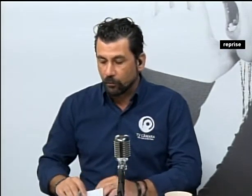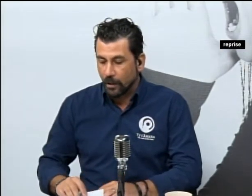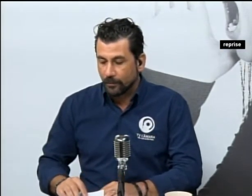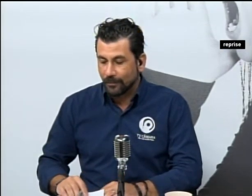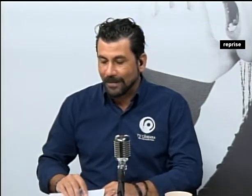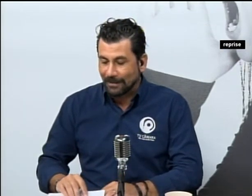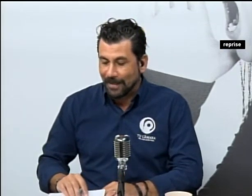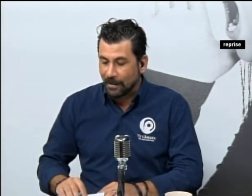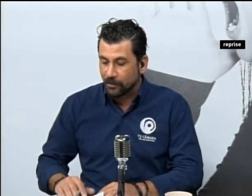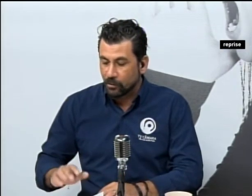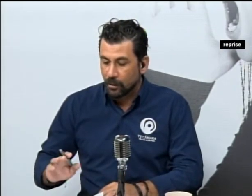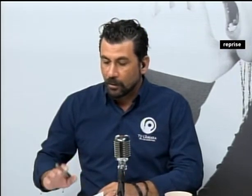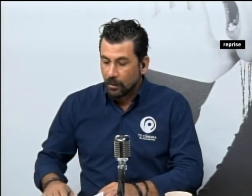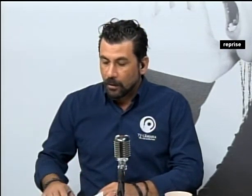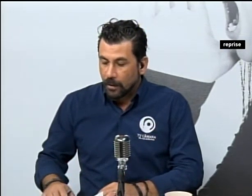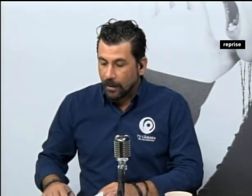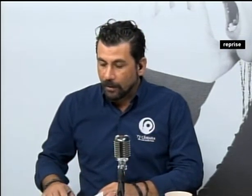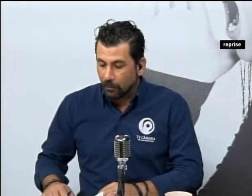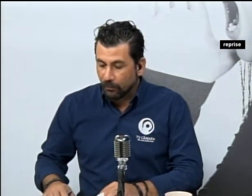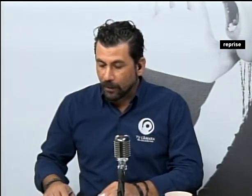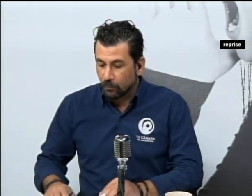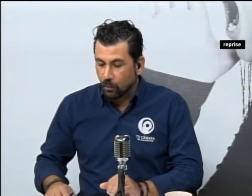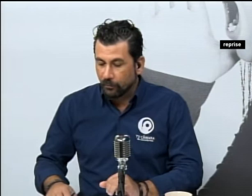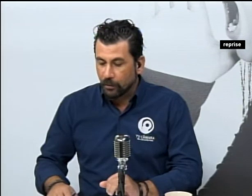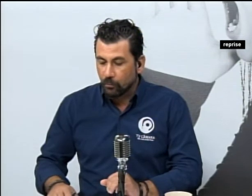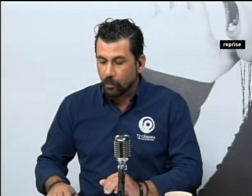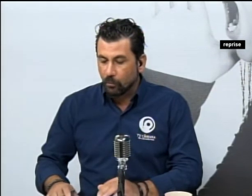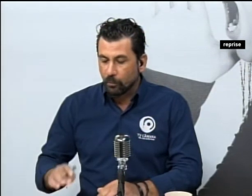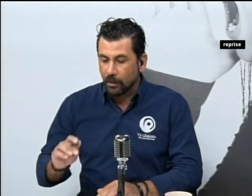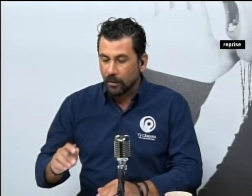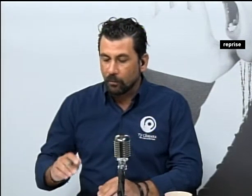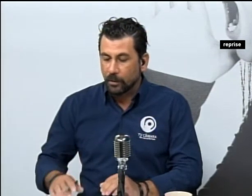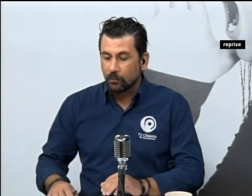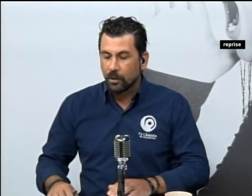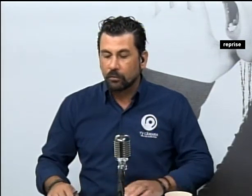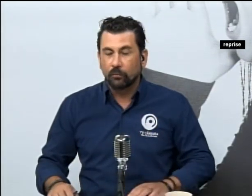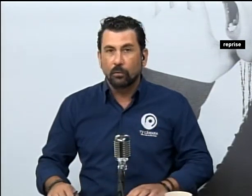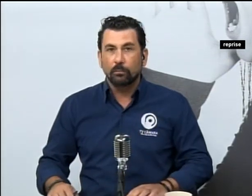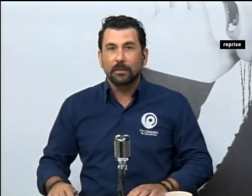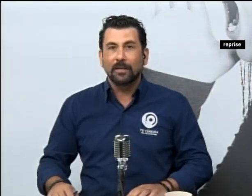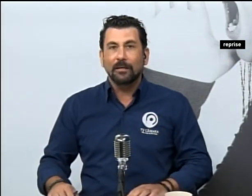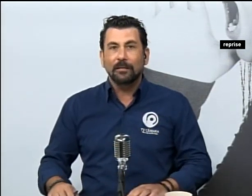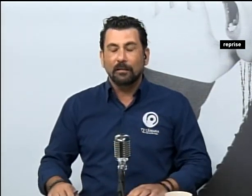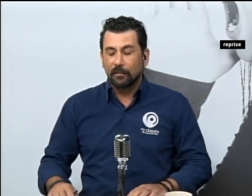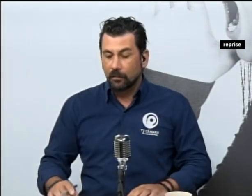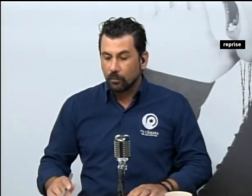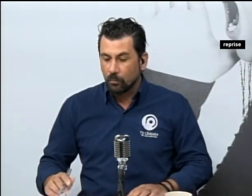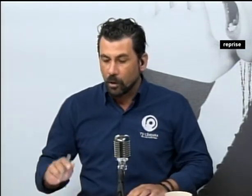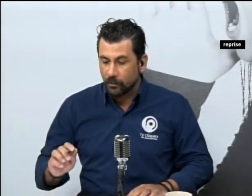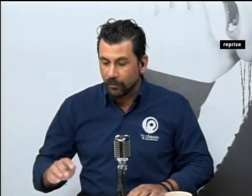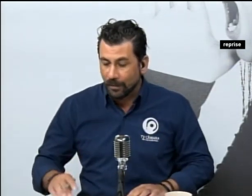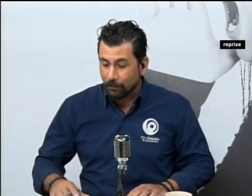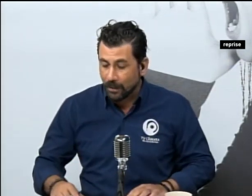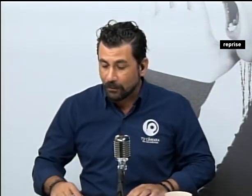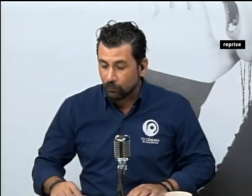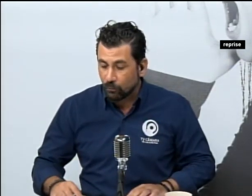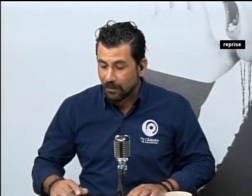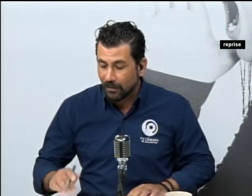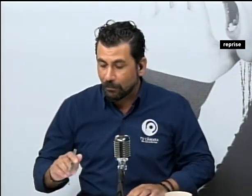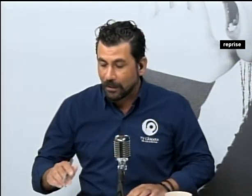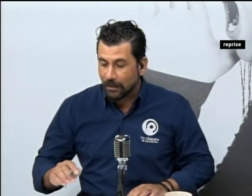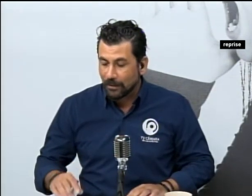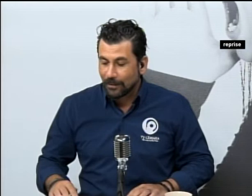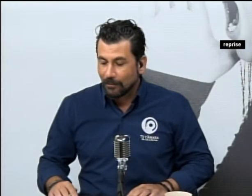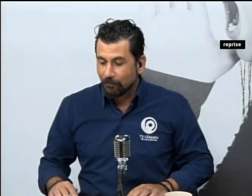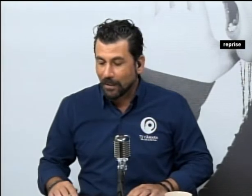tarde as duas horas da tarde vamos falar do convívio um pouco porque Rio Preto registrou o 35 mortes em apenas